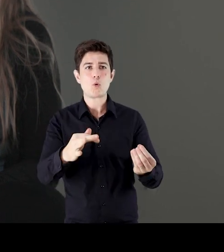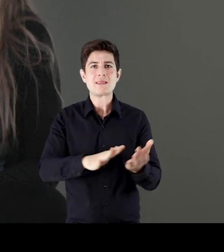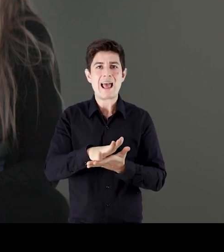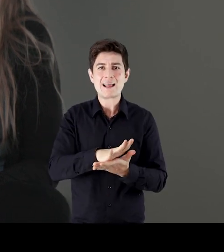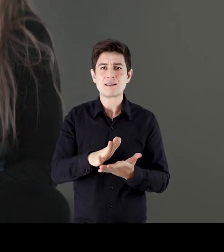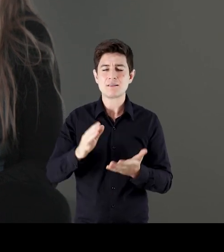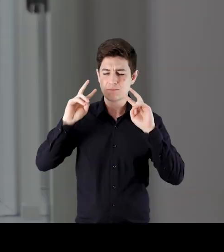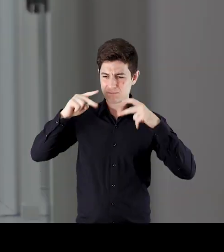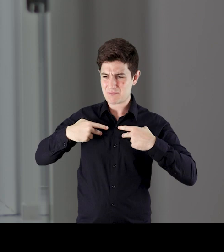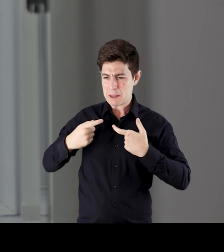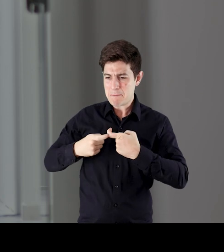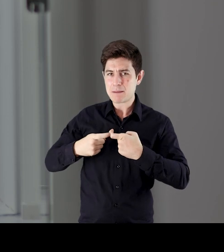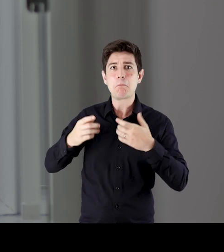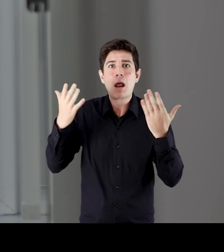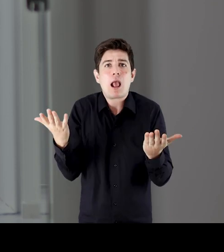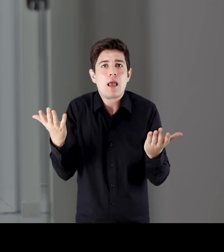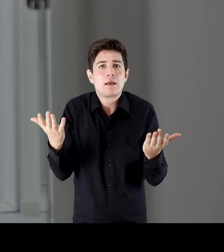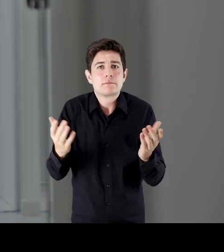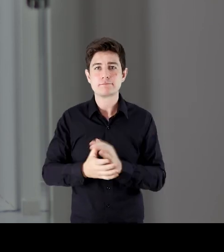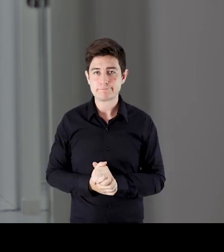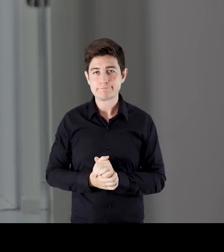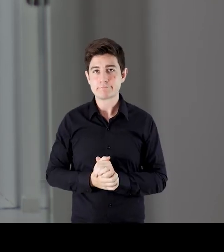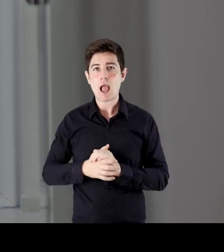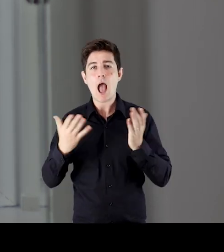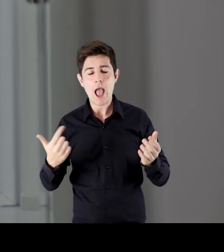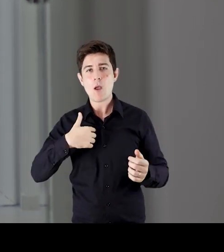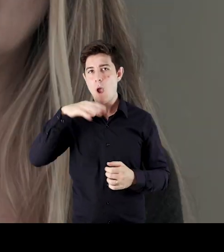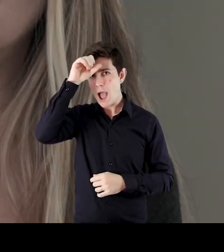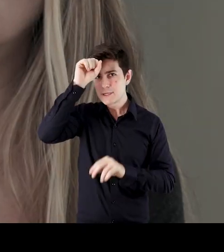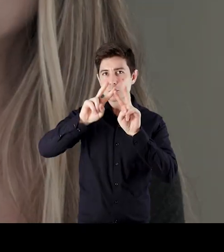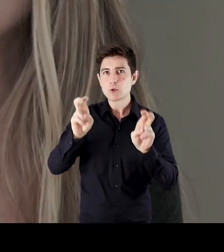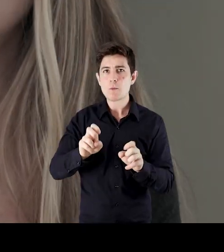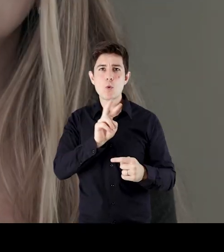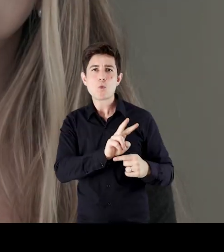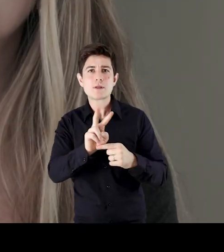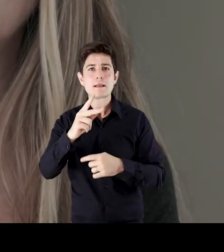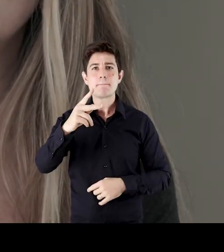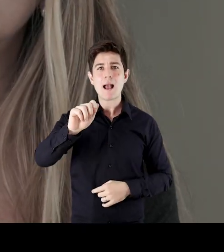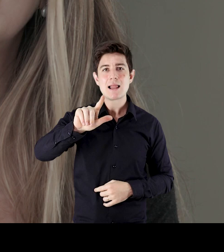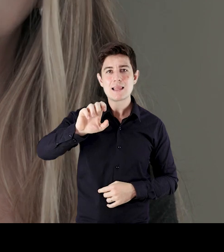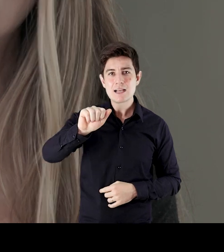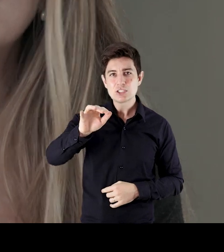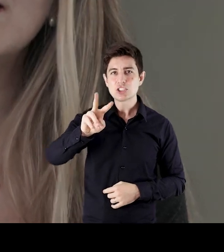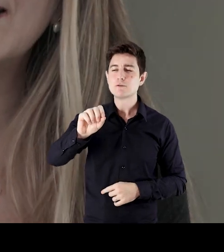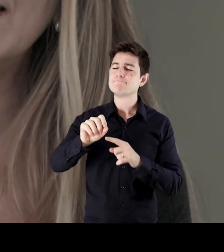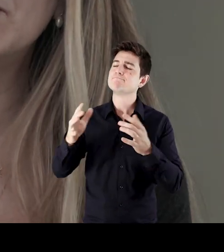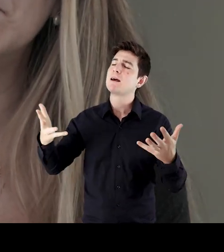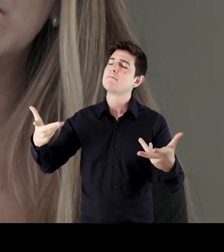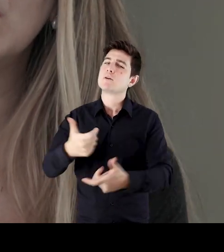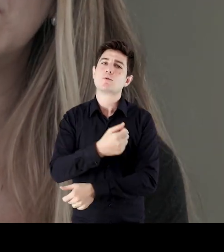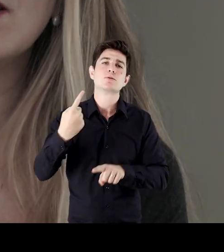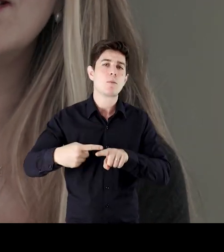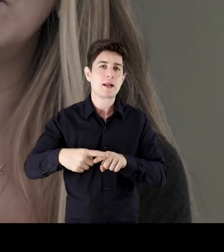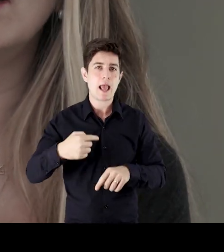um médico então? Quando eu aprendi cuidado paliativo, foi maravilhoso, porque eu vi que eu não precisaria